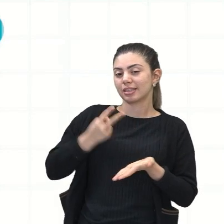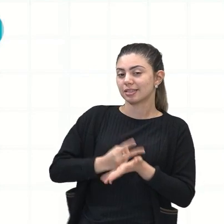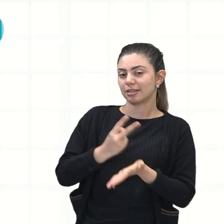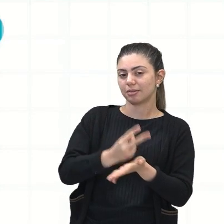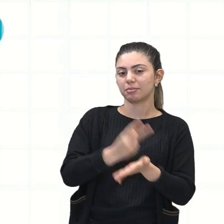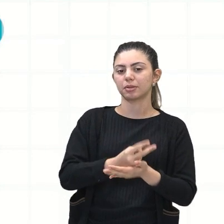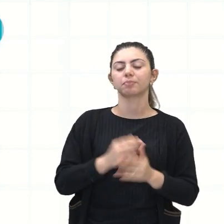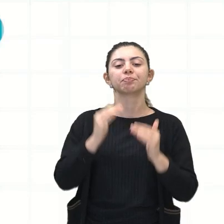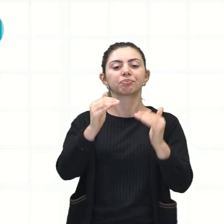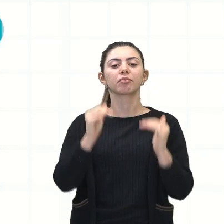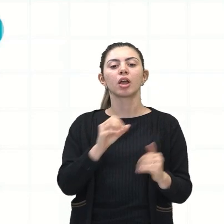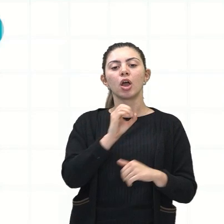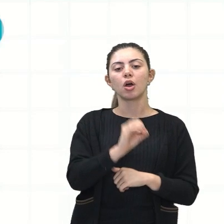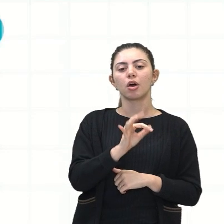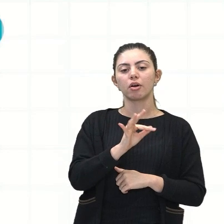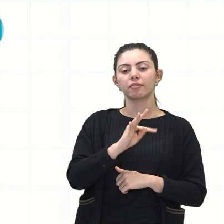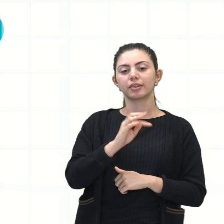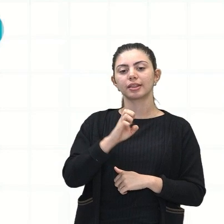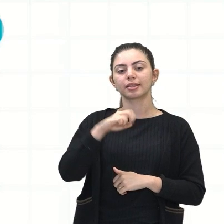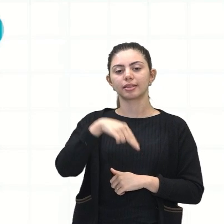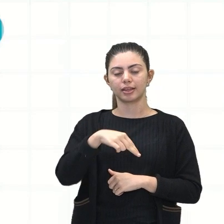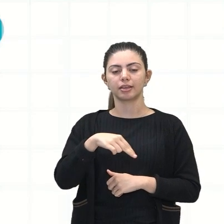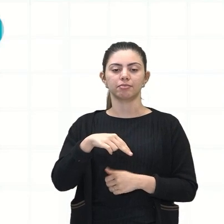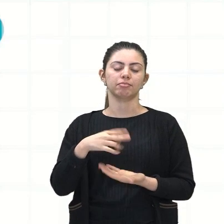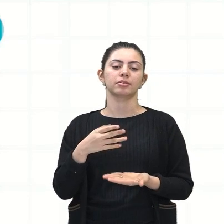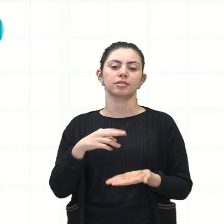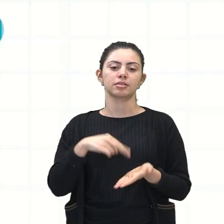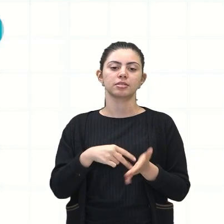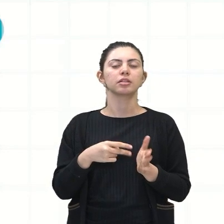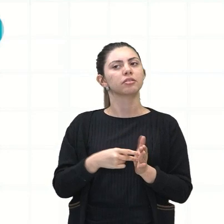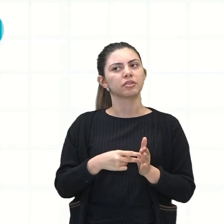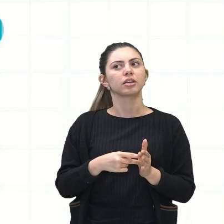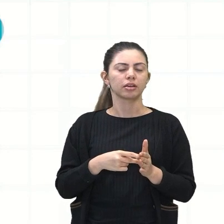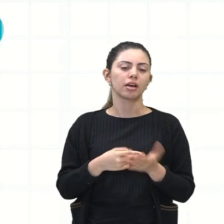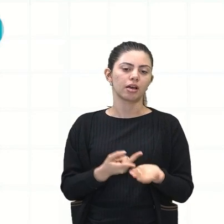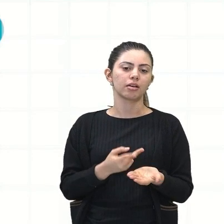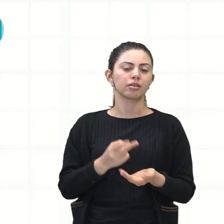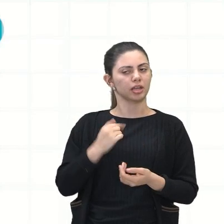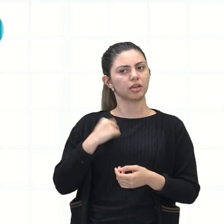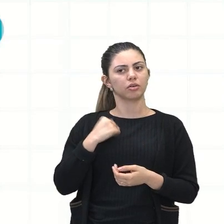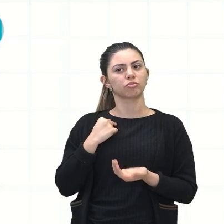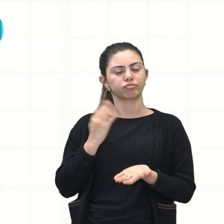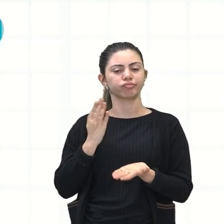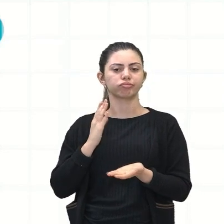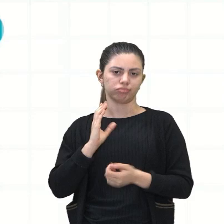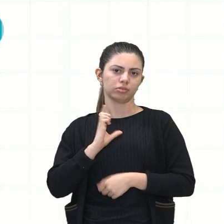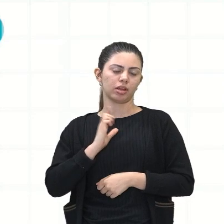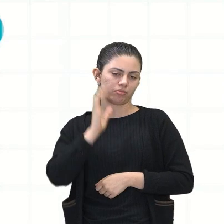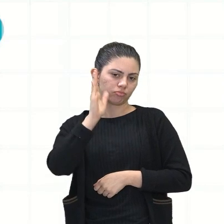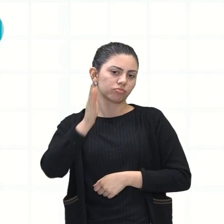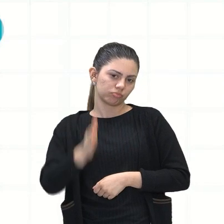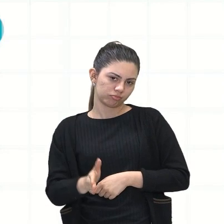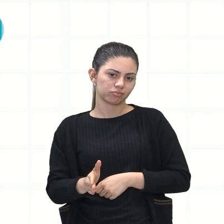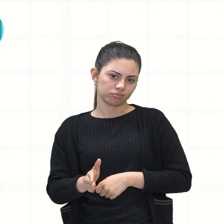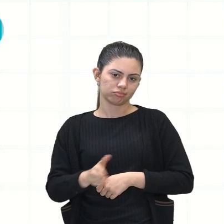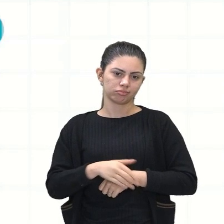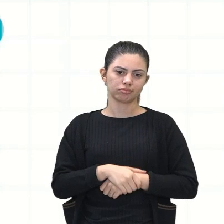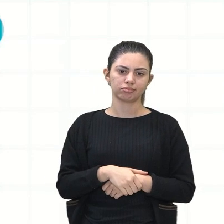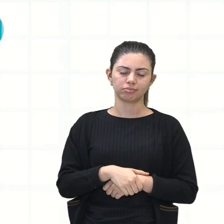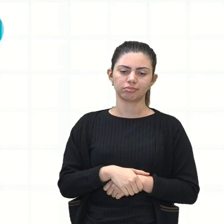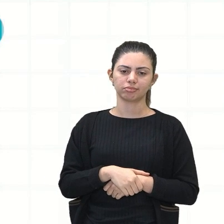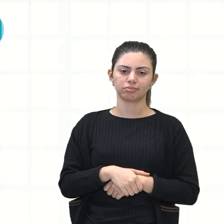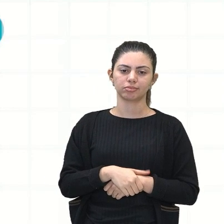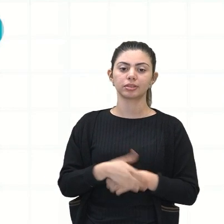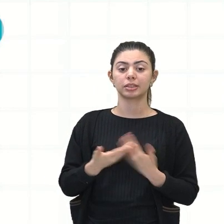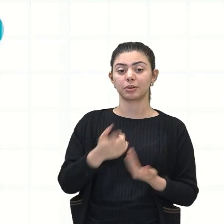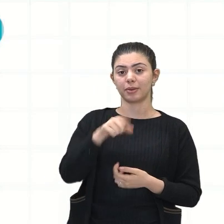Often, frequentemente, já cai aí para 70%. Often, often.